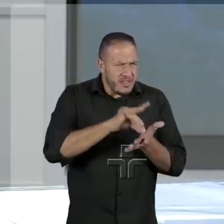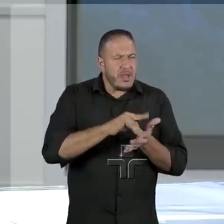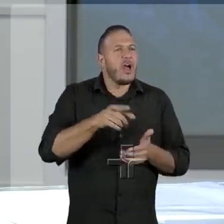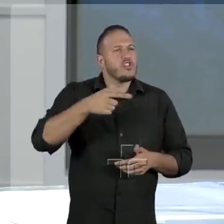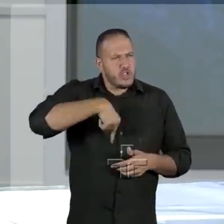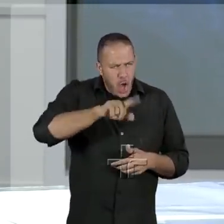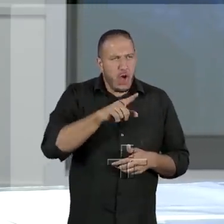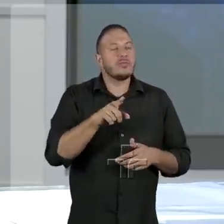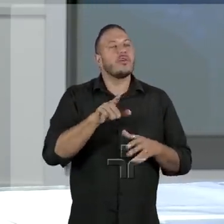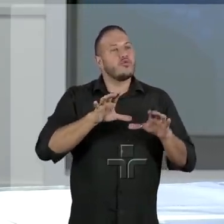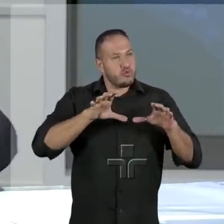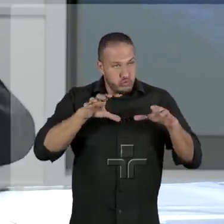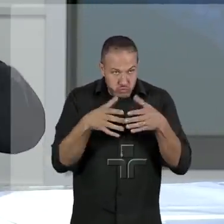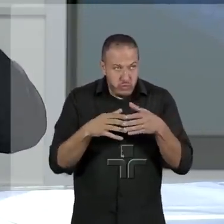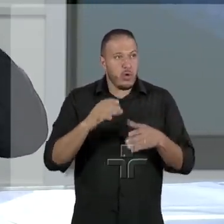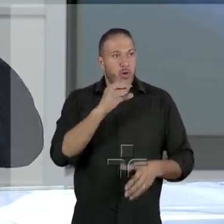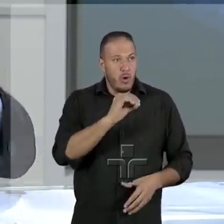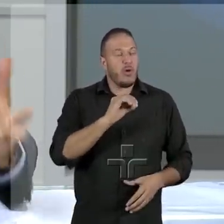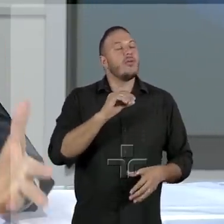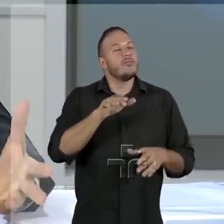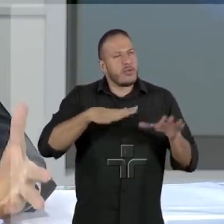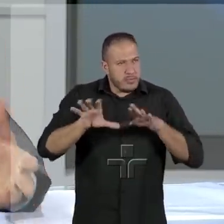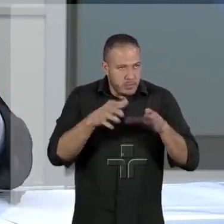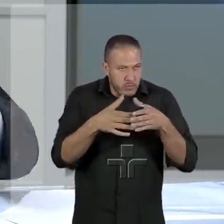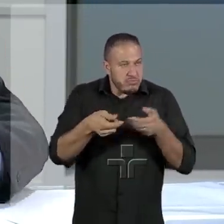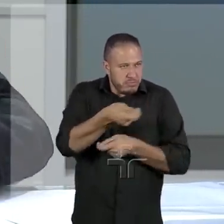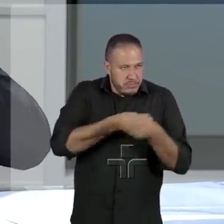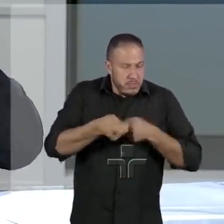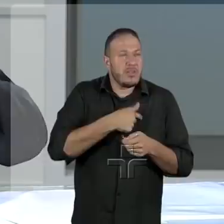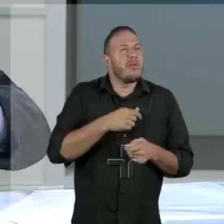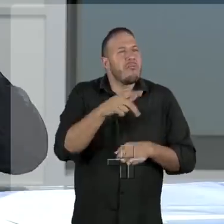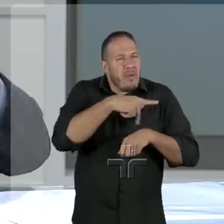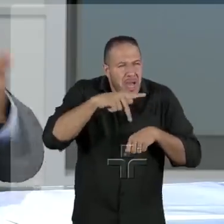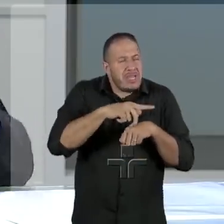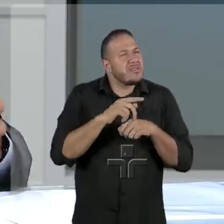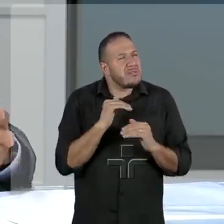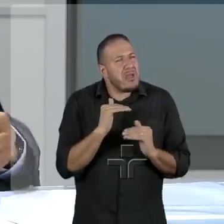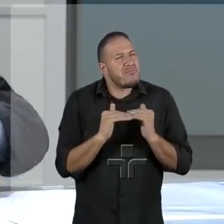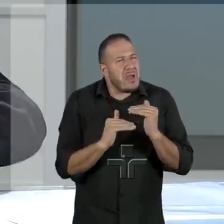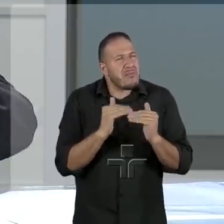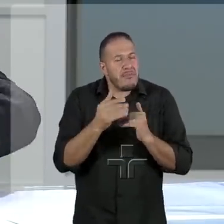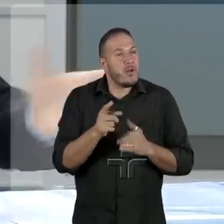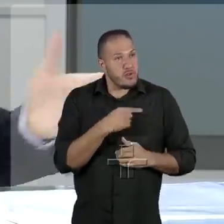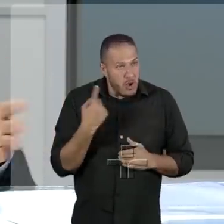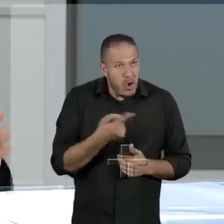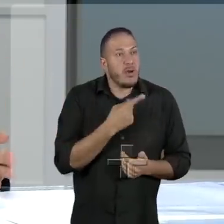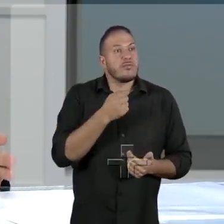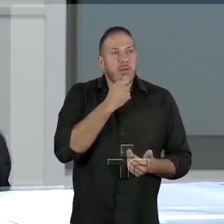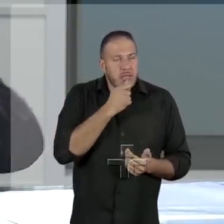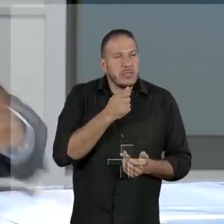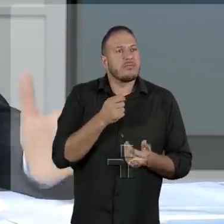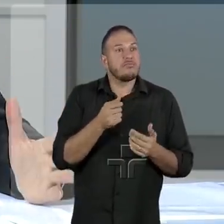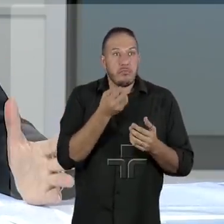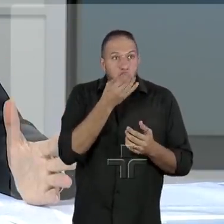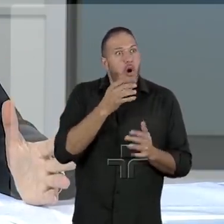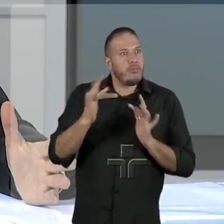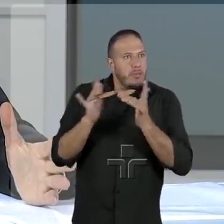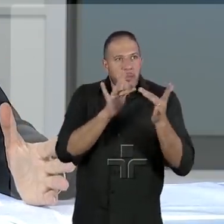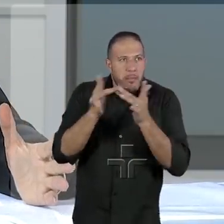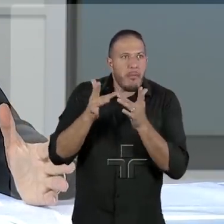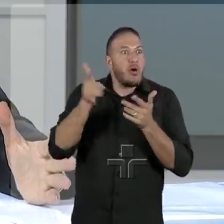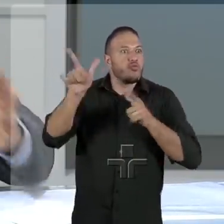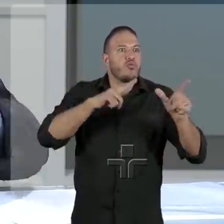à Organização Mundial do Comércio em ser país em desenvolvimento. Temos vantagens incalculáveis nas relações comerciais com o mundo